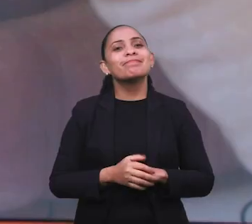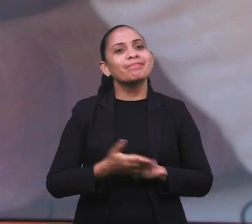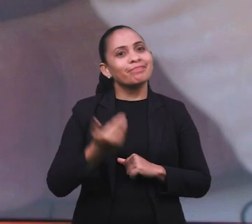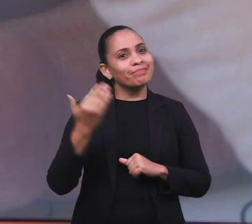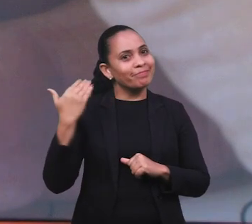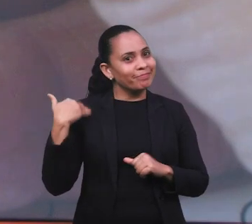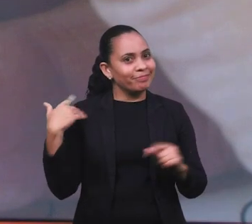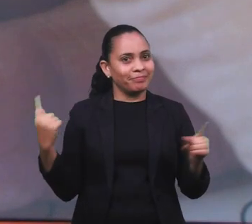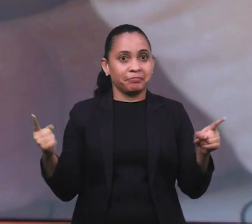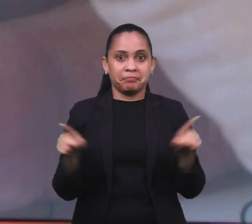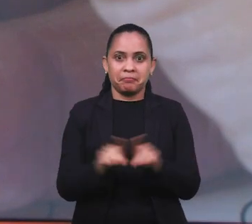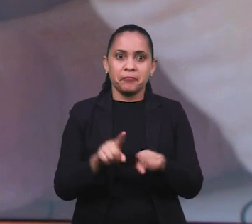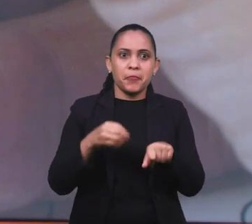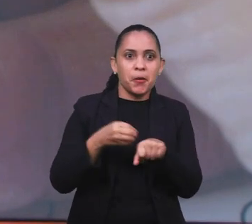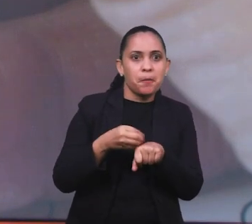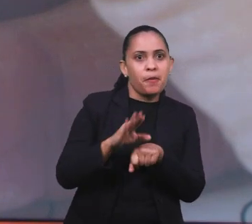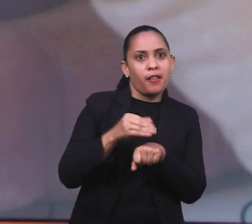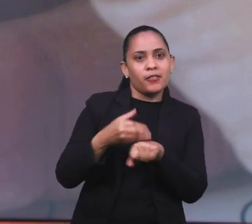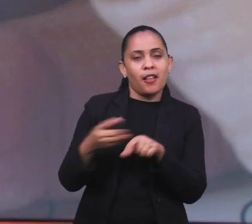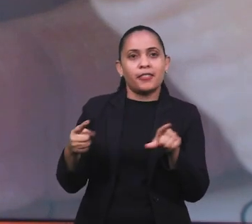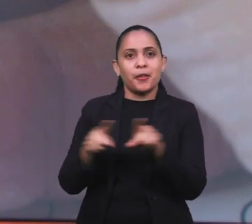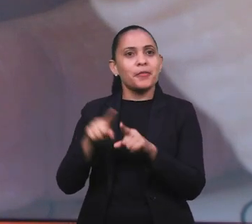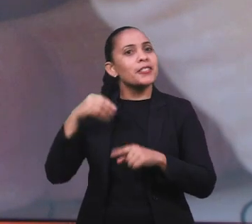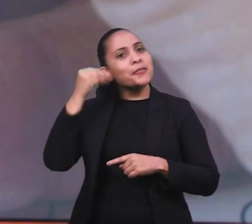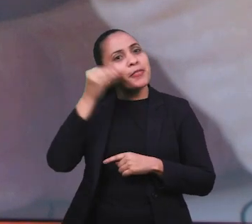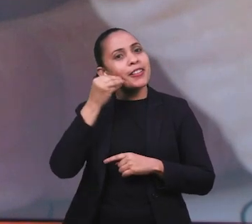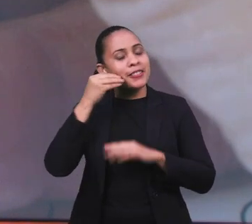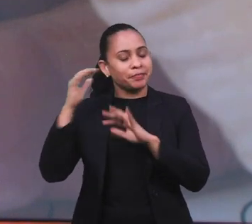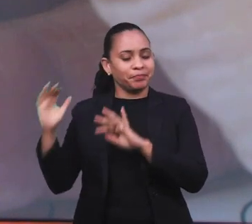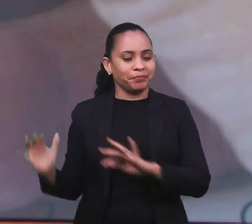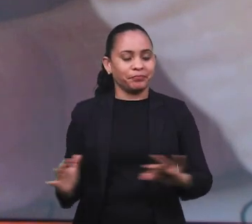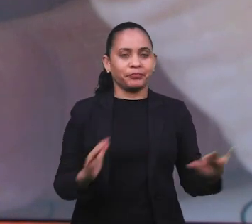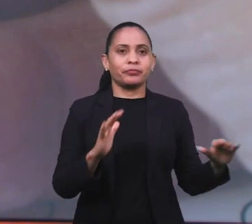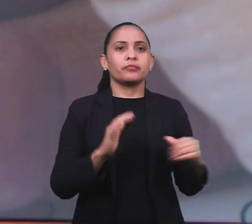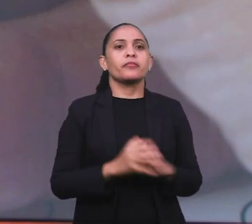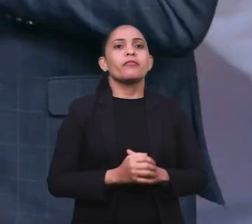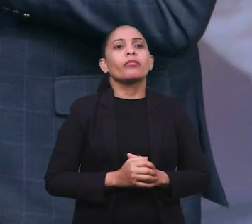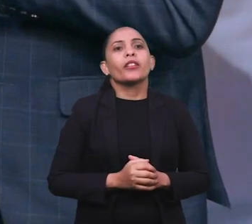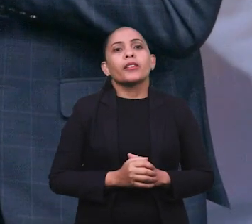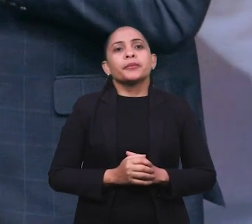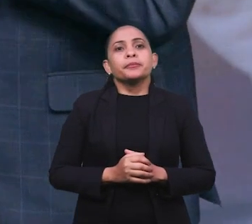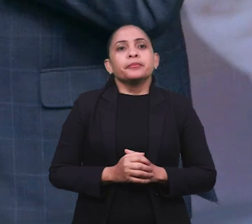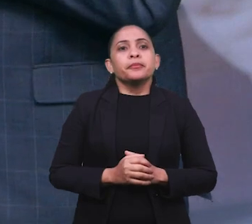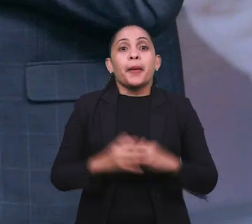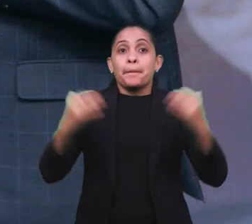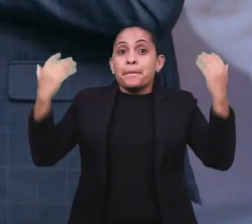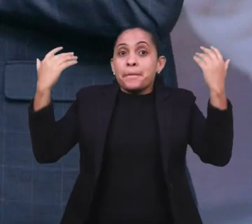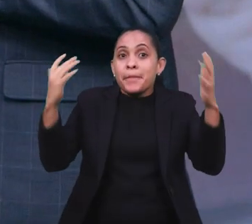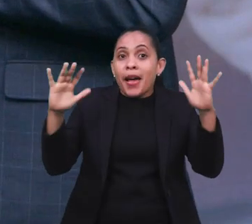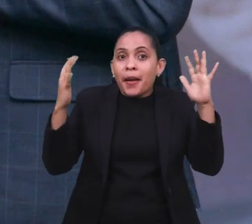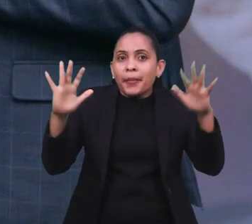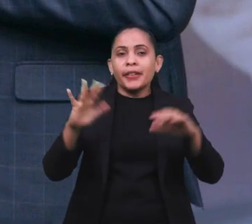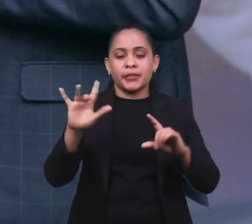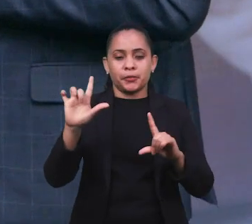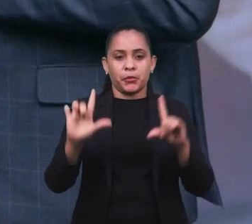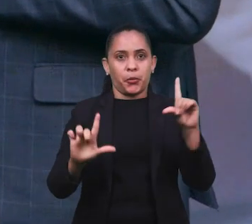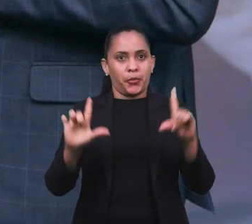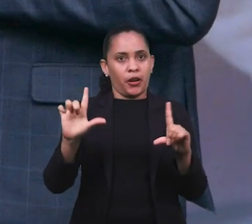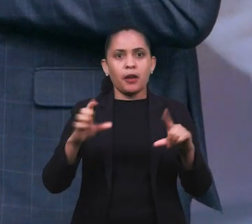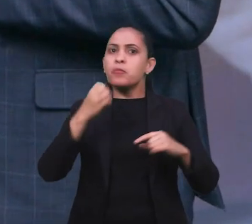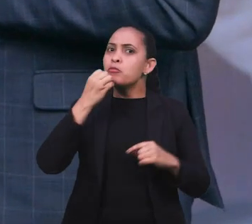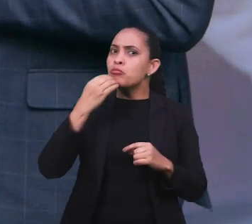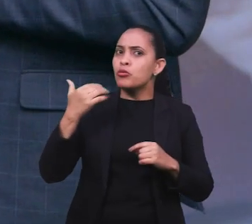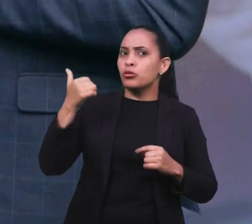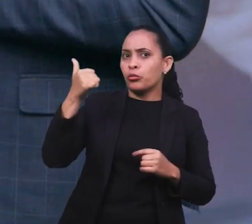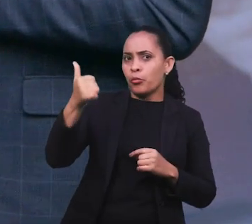programas anteriores e compartilharam experiências conosco. Olha aqui, ó, vamos lá, ó. Parabéns pelo programa,